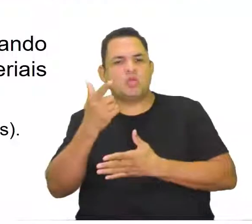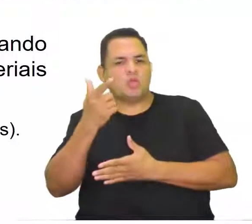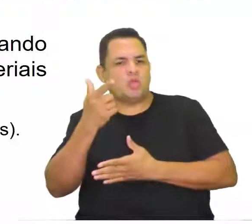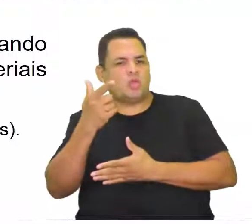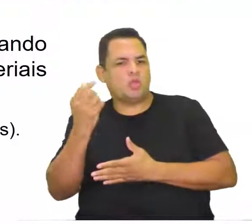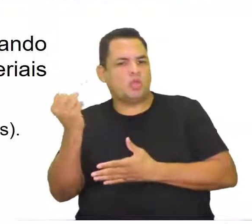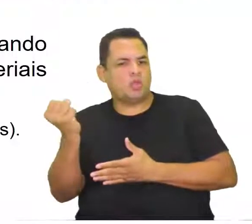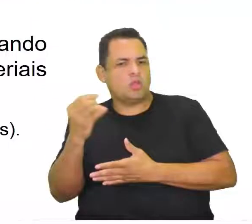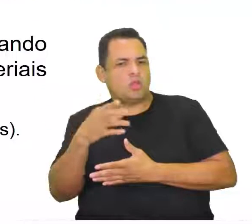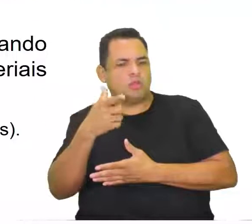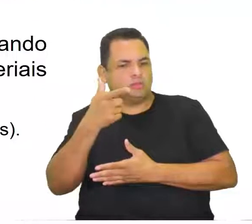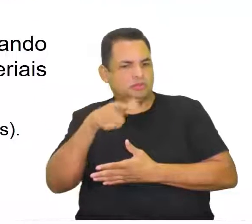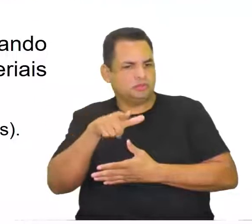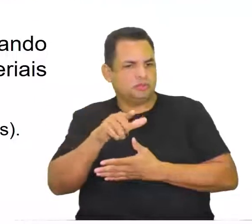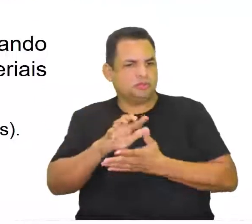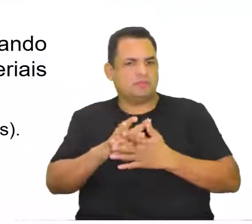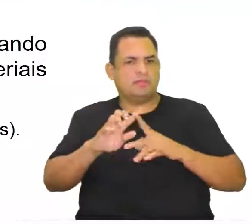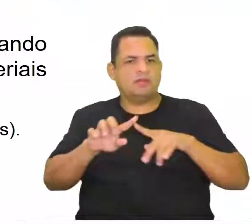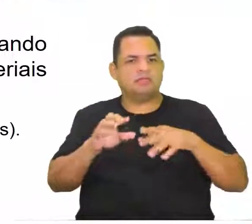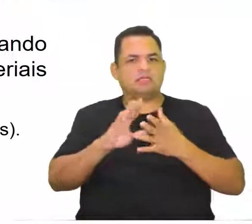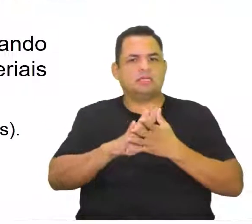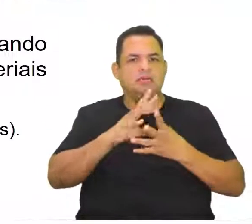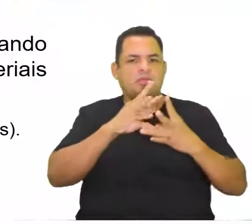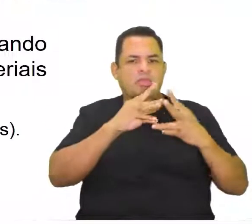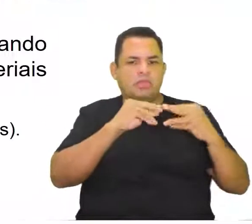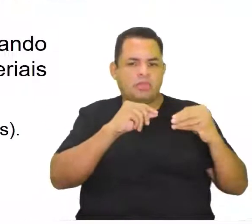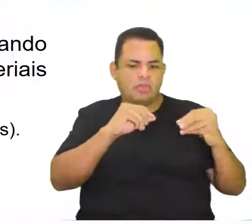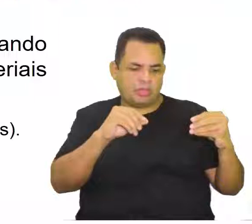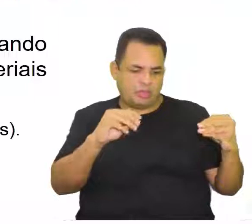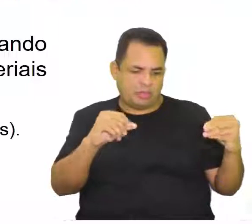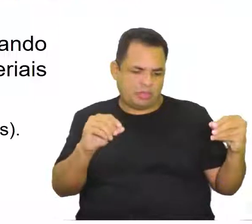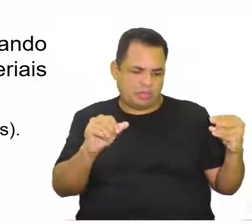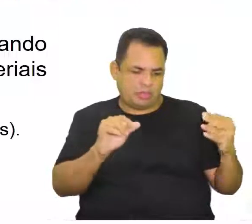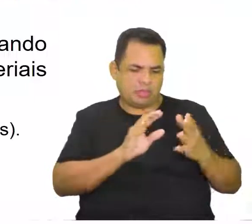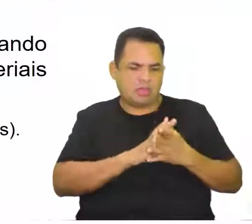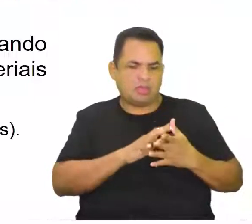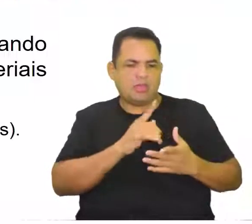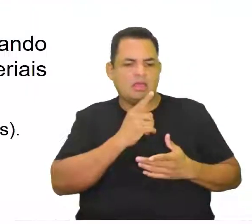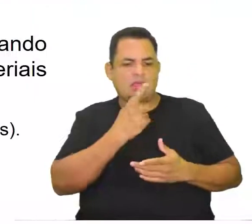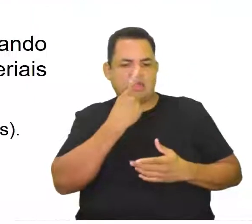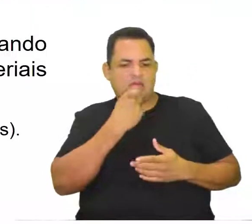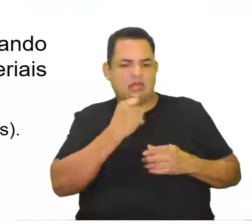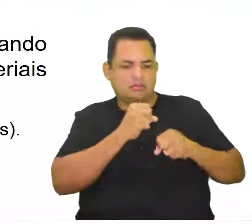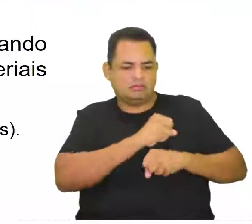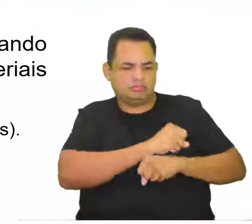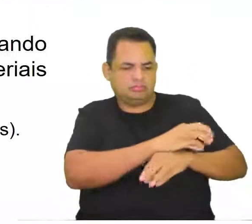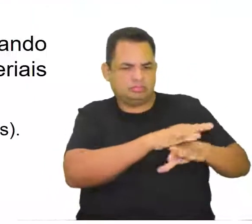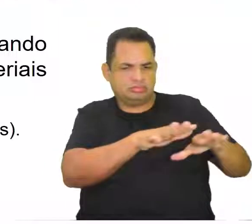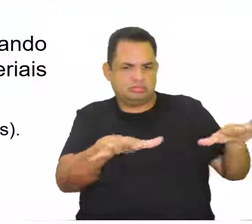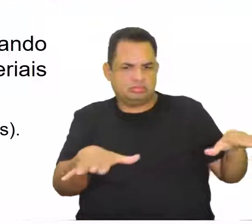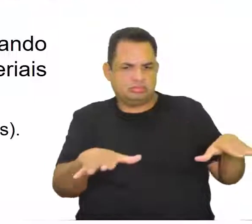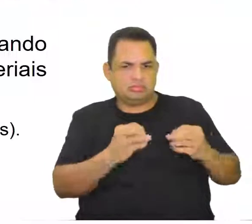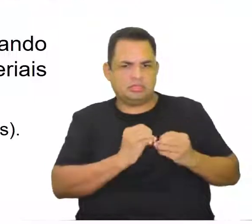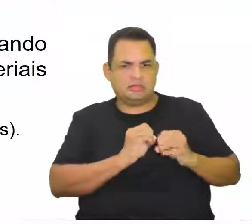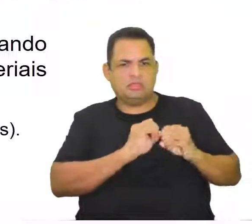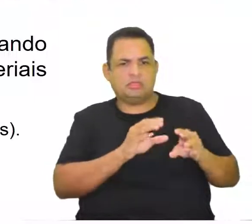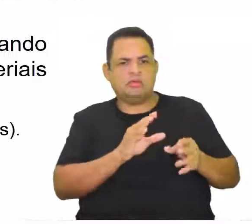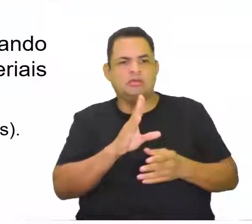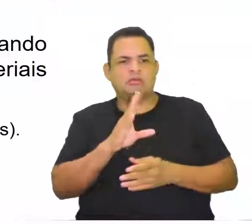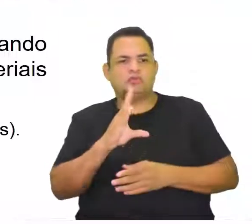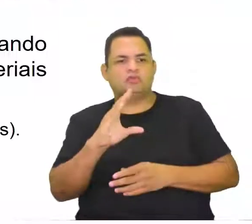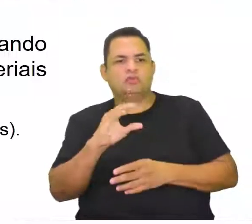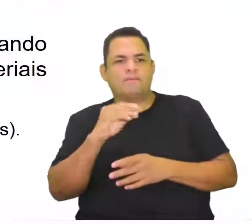recondicionadas, mas acabam deteriorando-se em lixões, liberando chumbo,